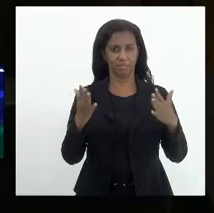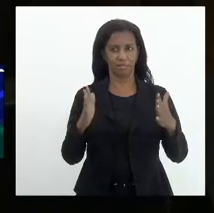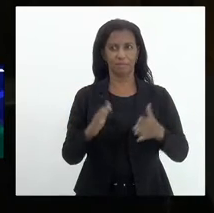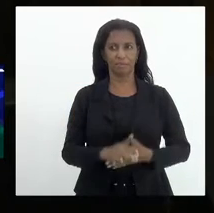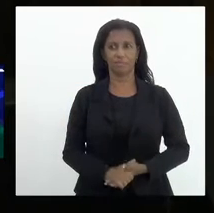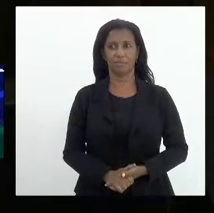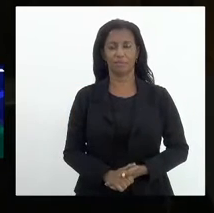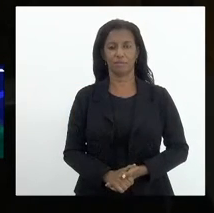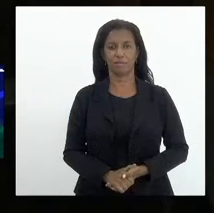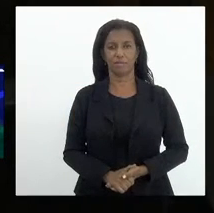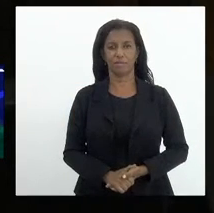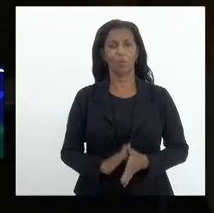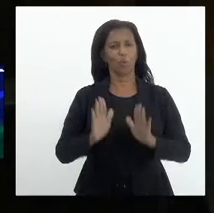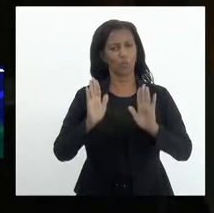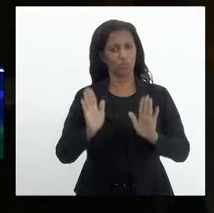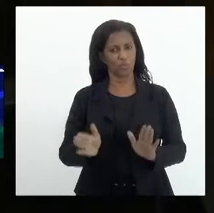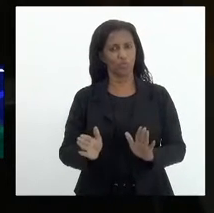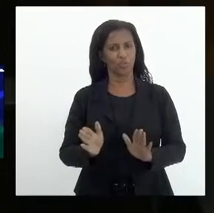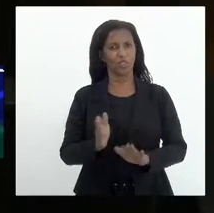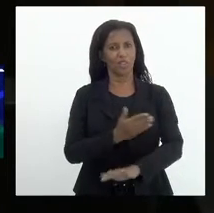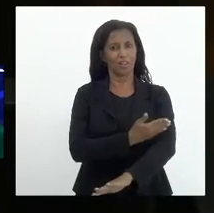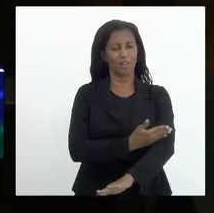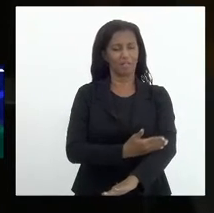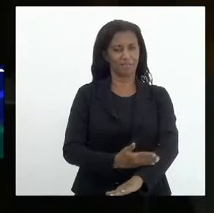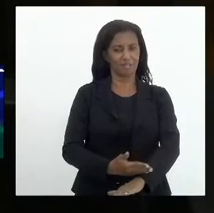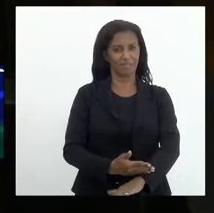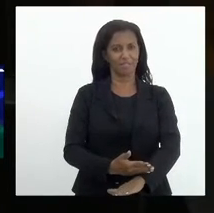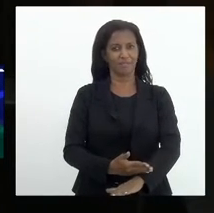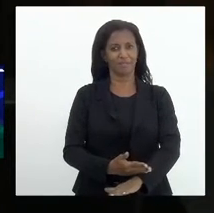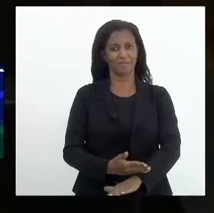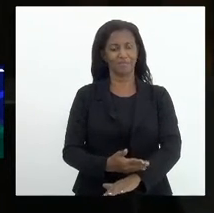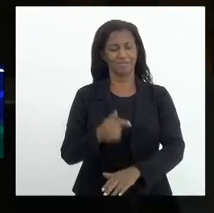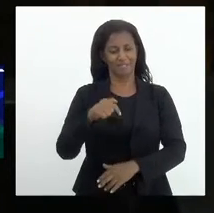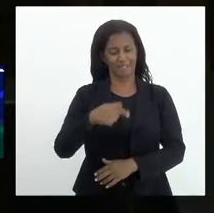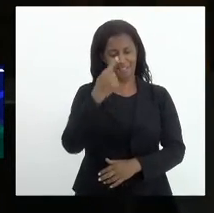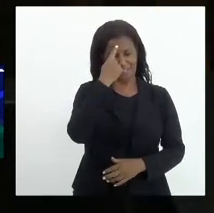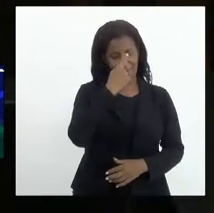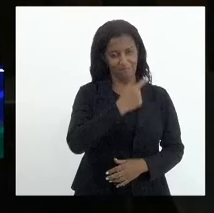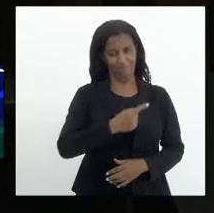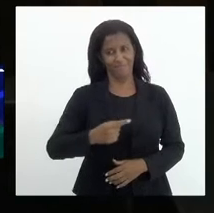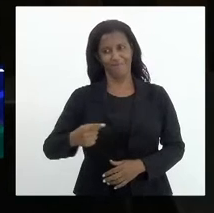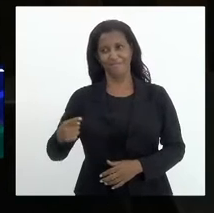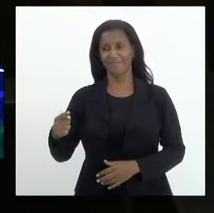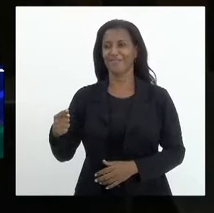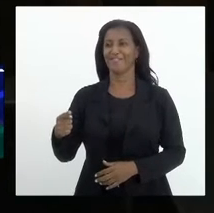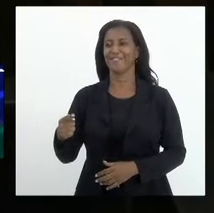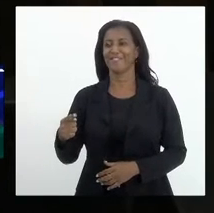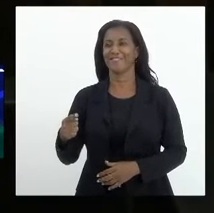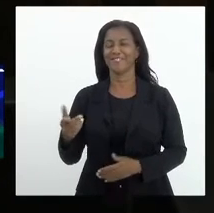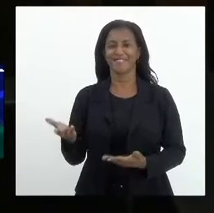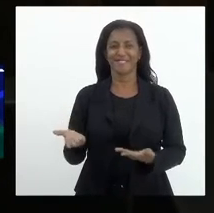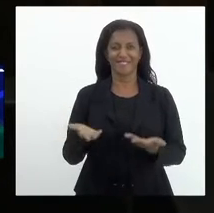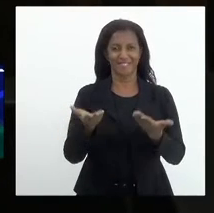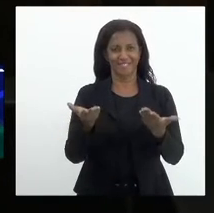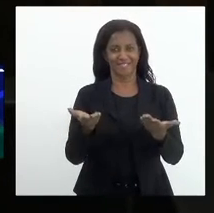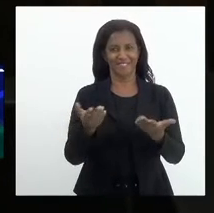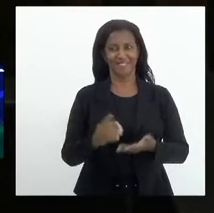como de hábito tenho feito a partir desta semana, né, as